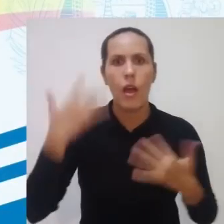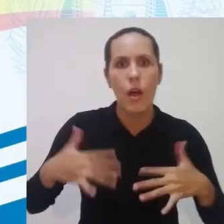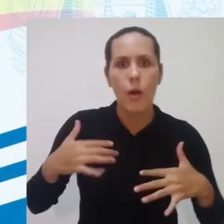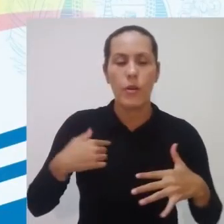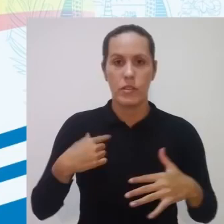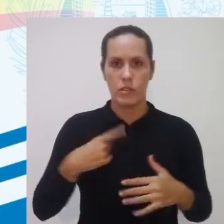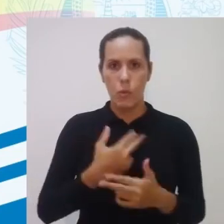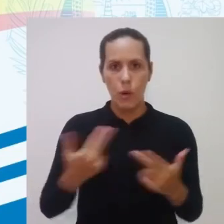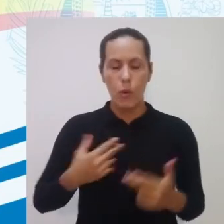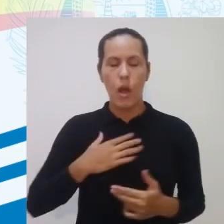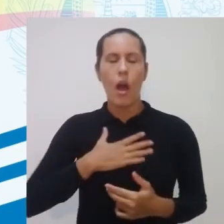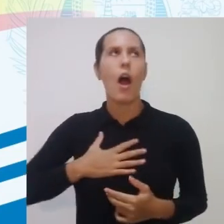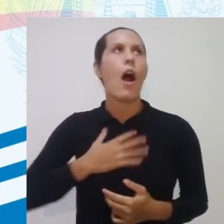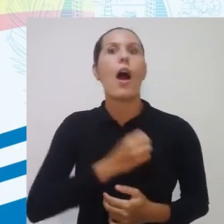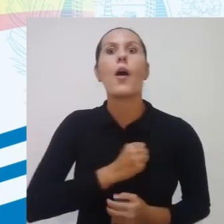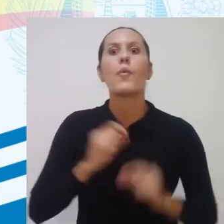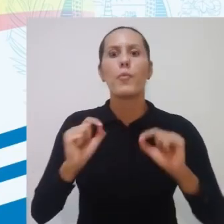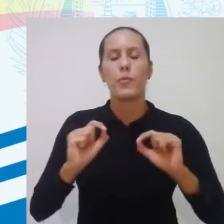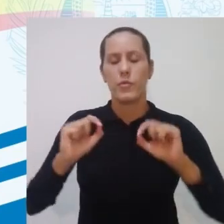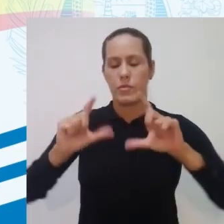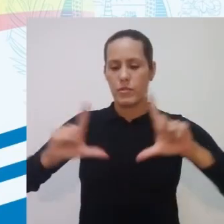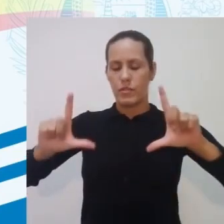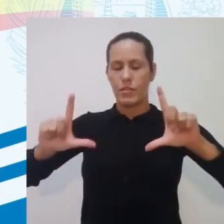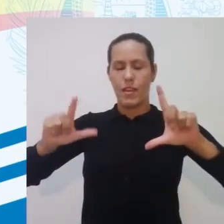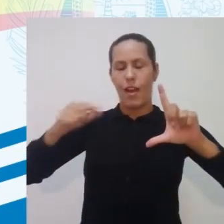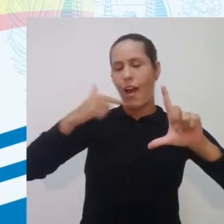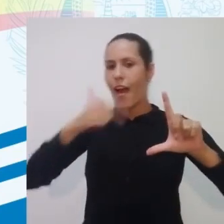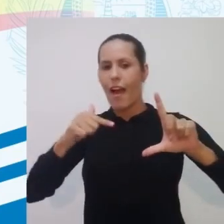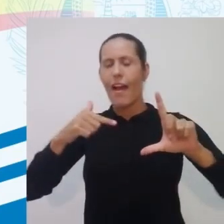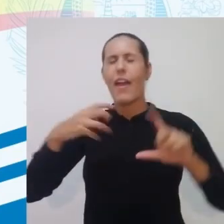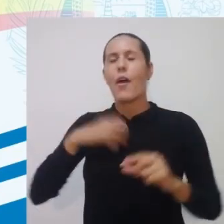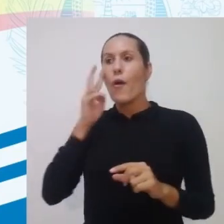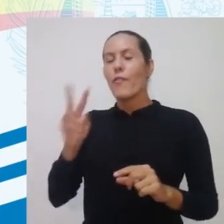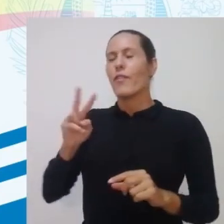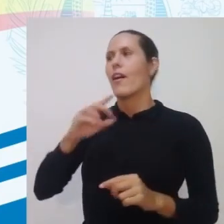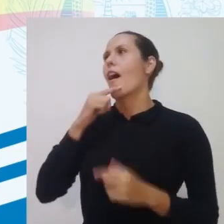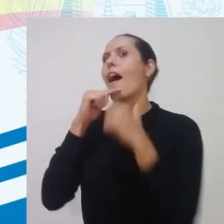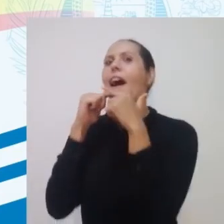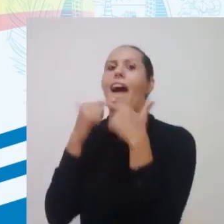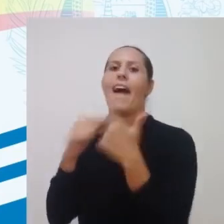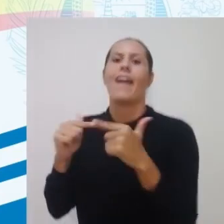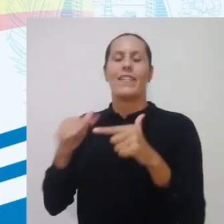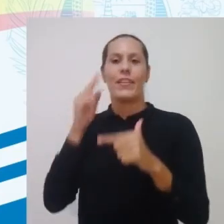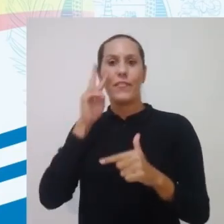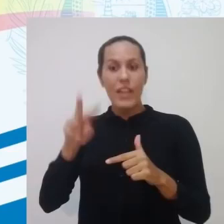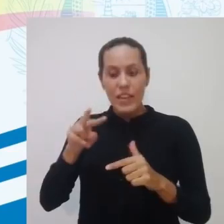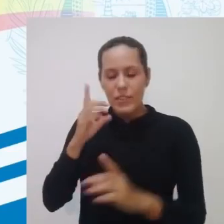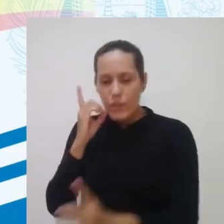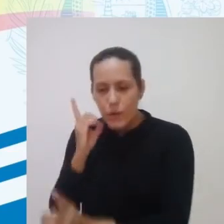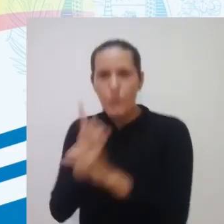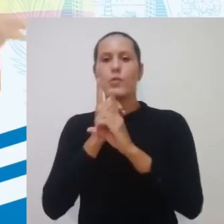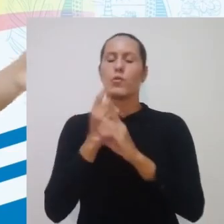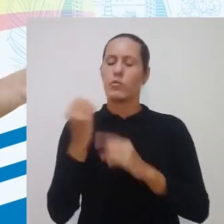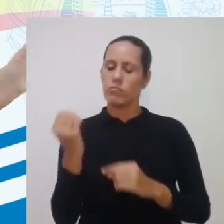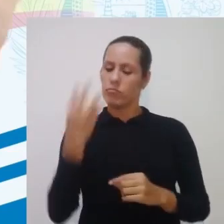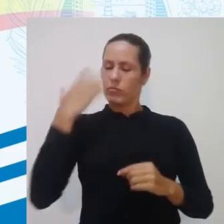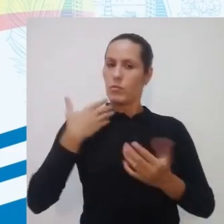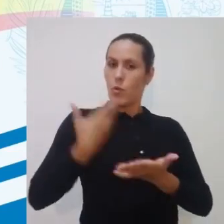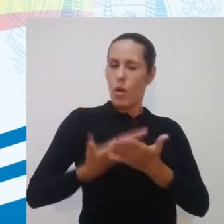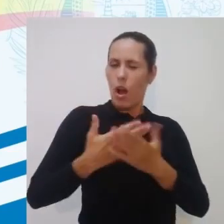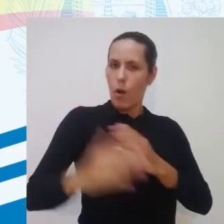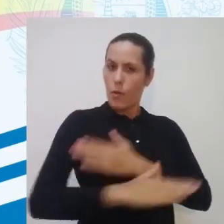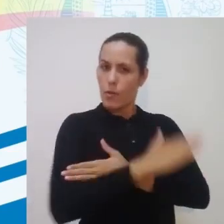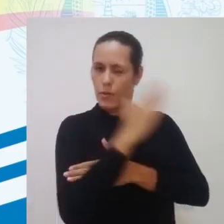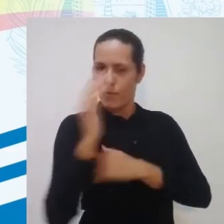Minha gente, se tem um negócio que eu gosto é de ver memes. Eu morro de rir. Olha esse daqui que eu encontrei que me inspirou para essa